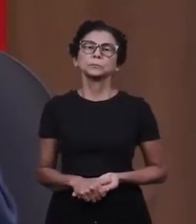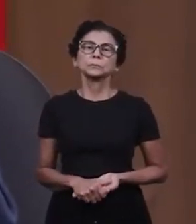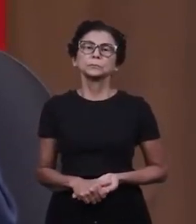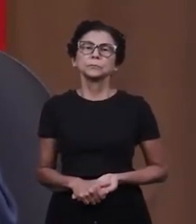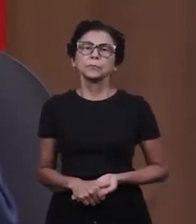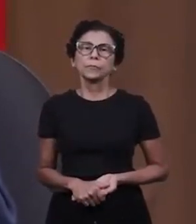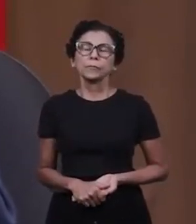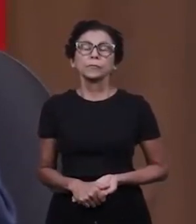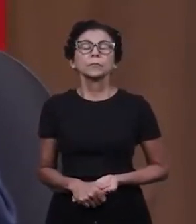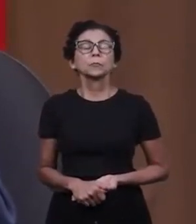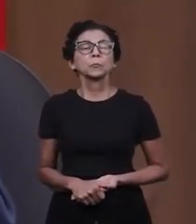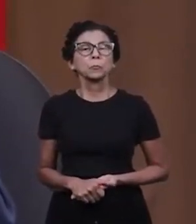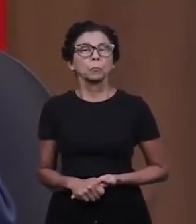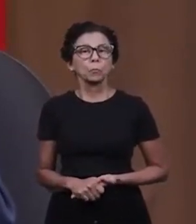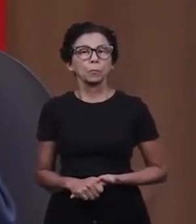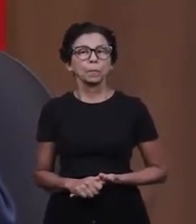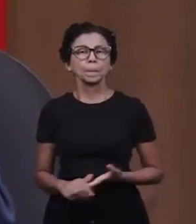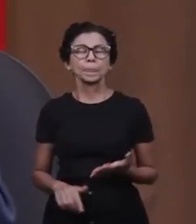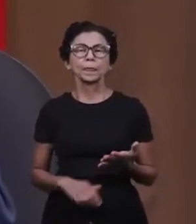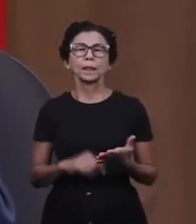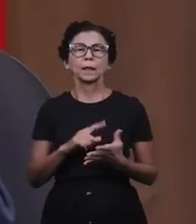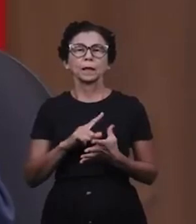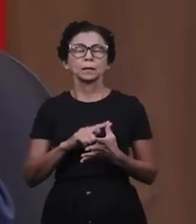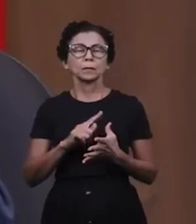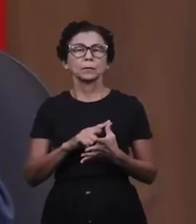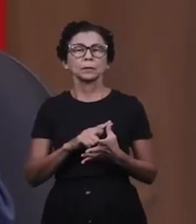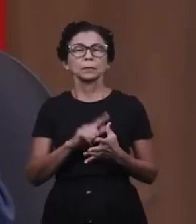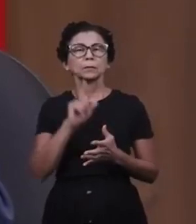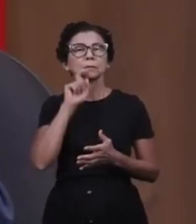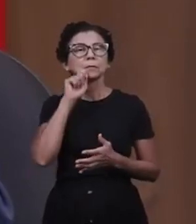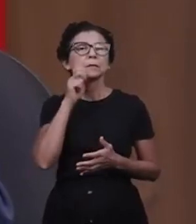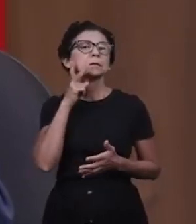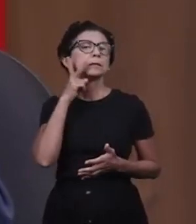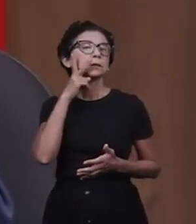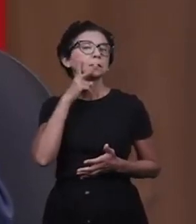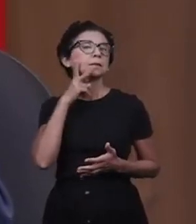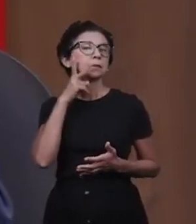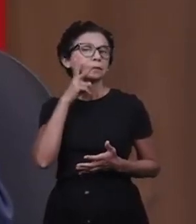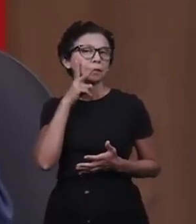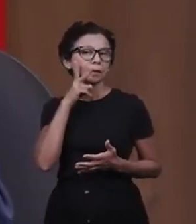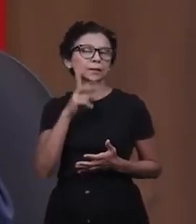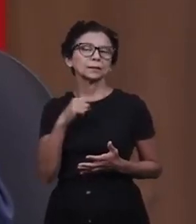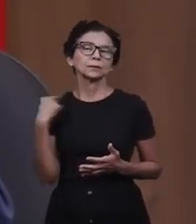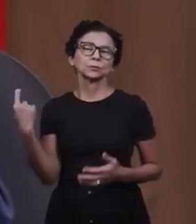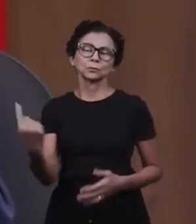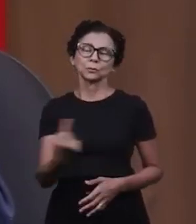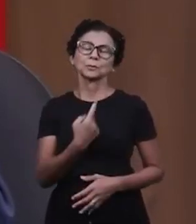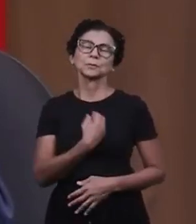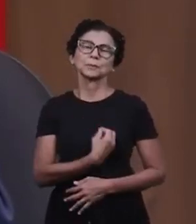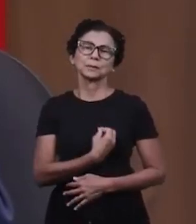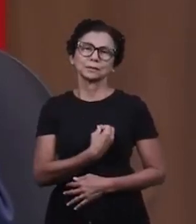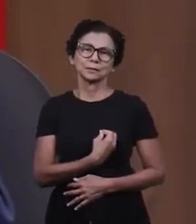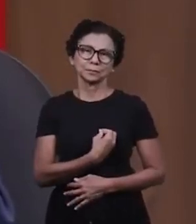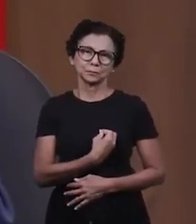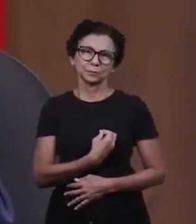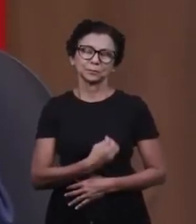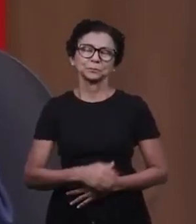A ceia, que é uma das festas da igreja, como todos participam.